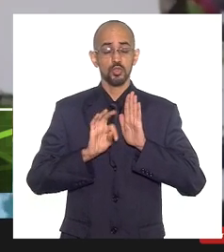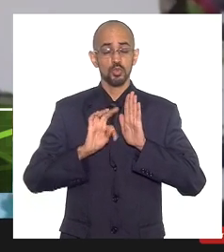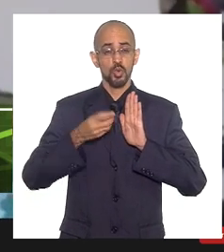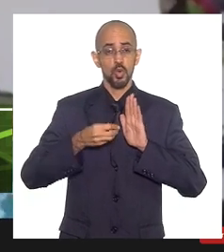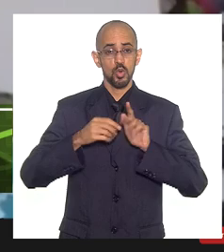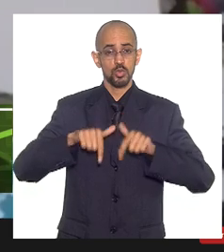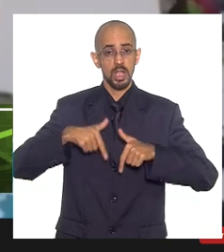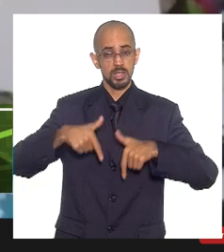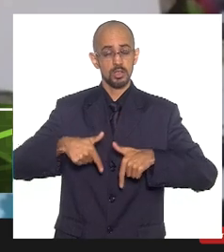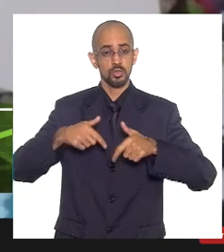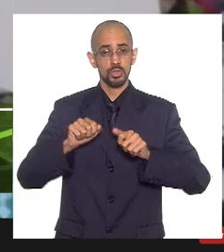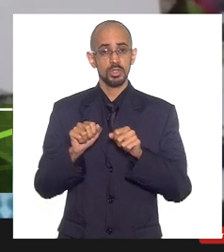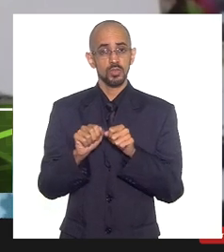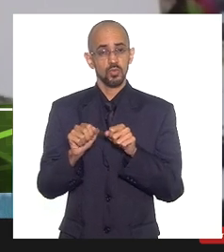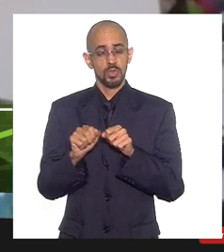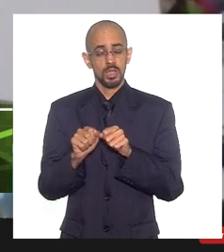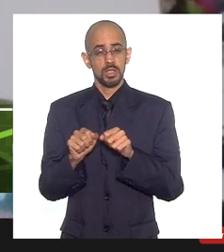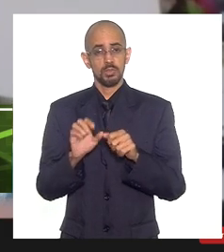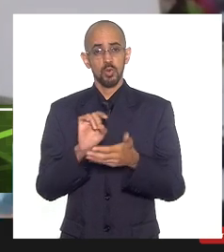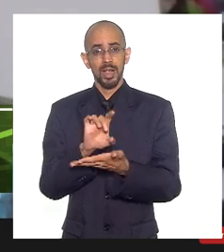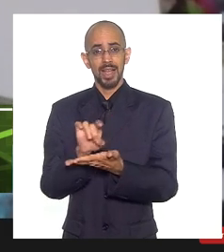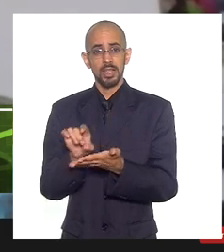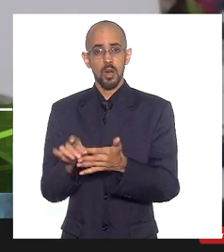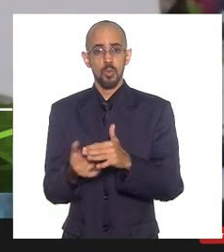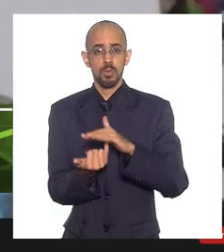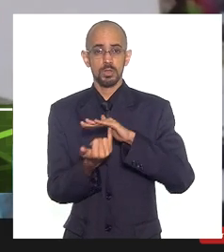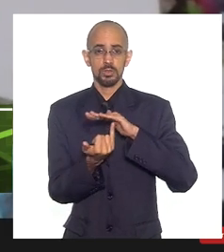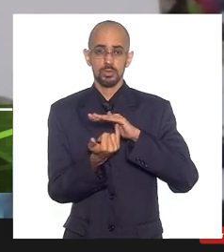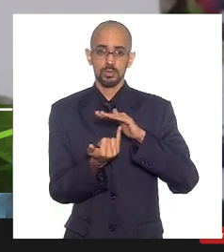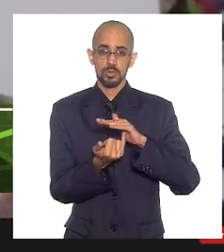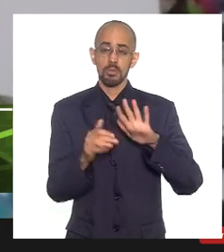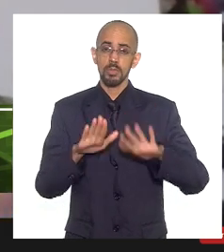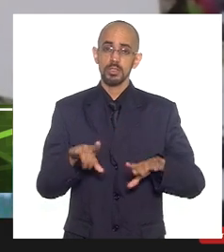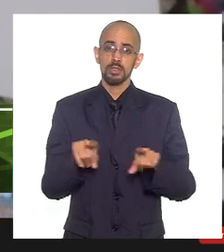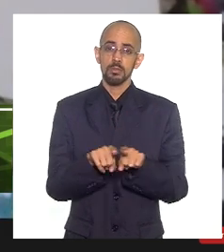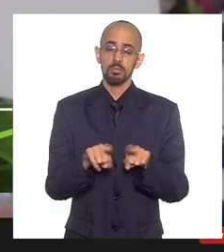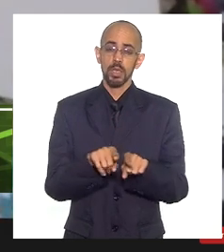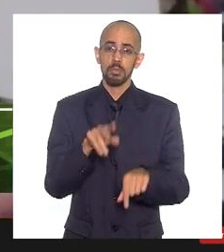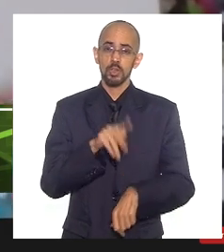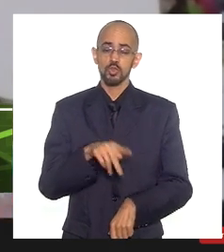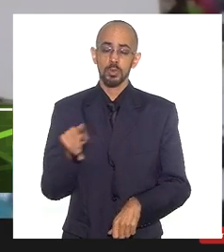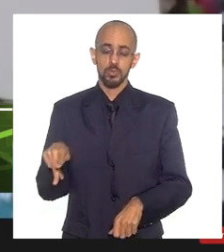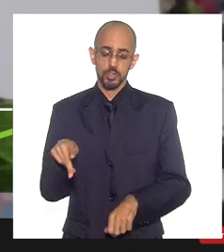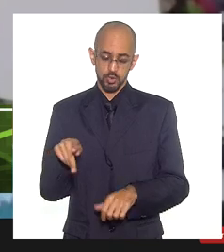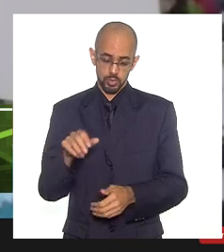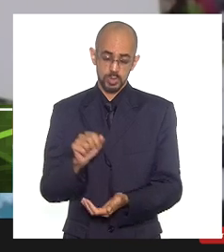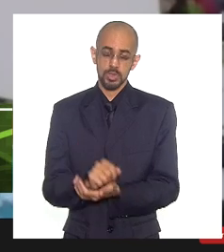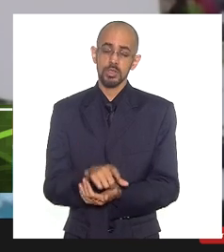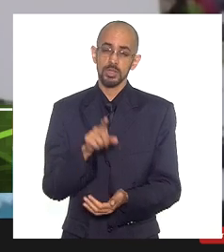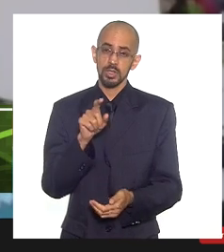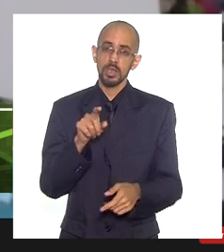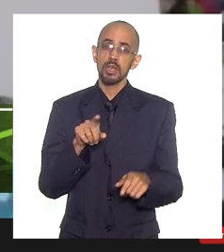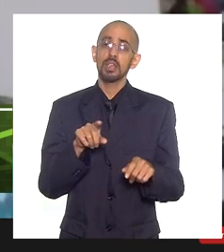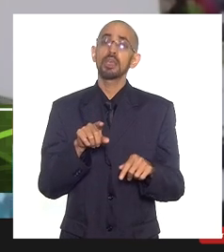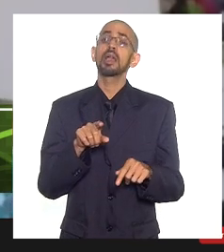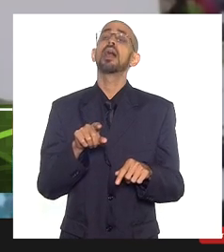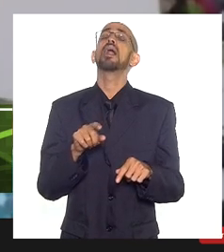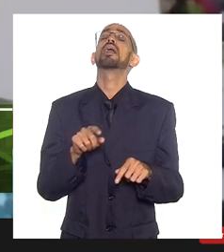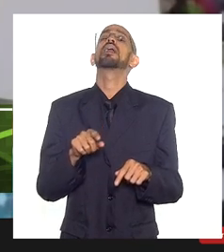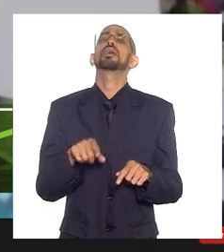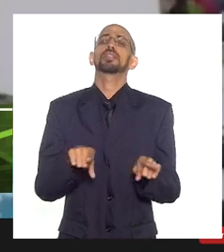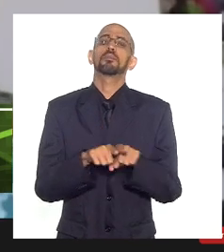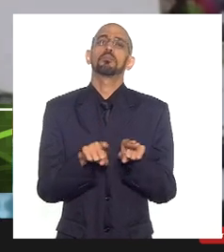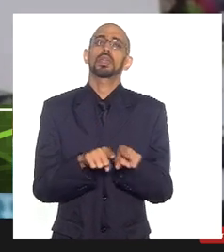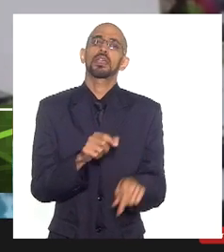pelas instituições mas também pelos sujeitos educandos e que são aqui crianças jovens adultos e